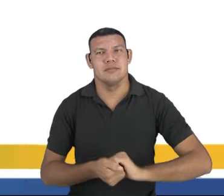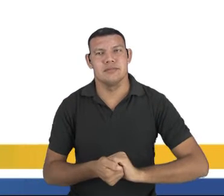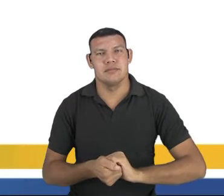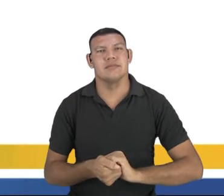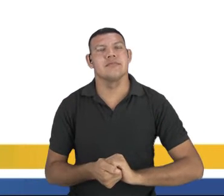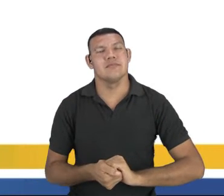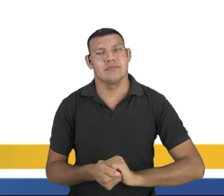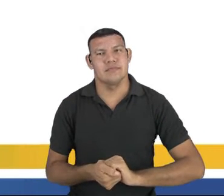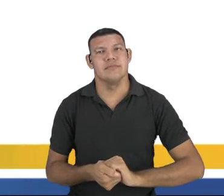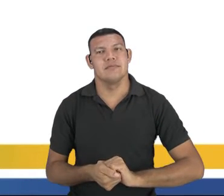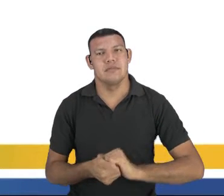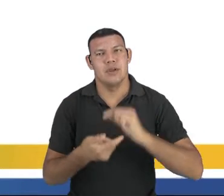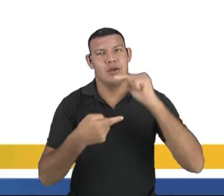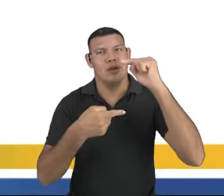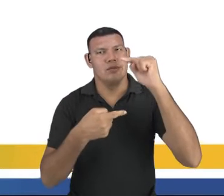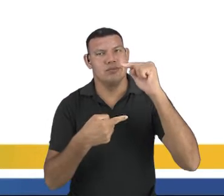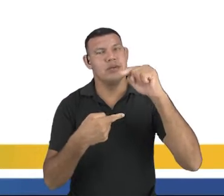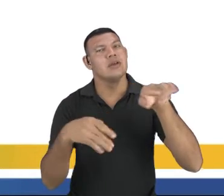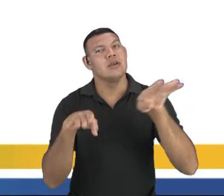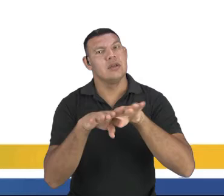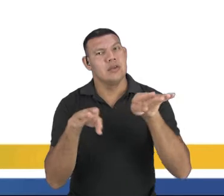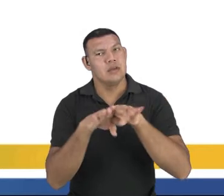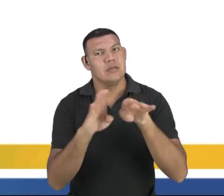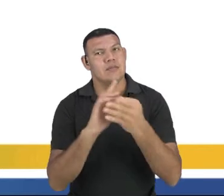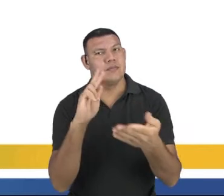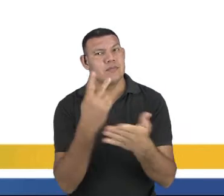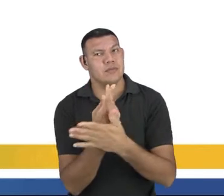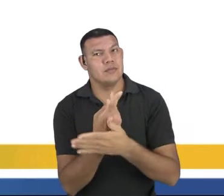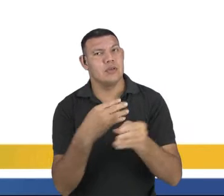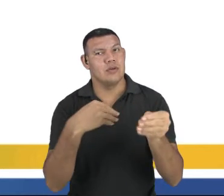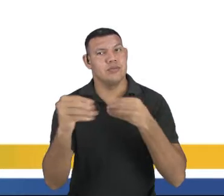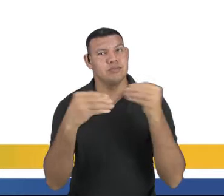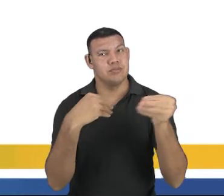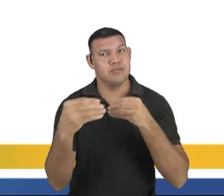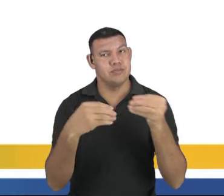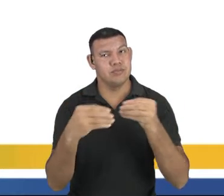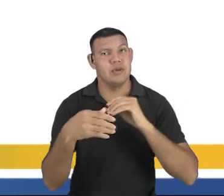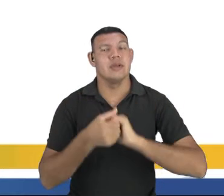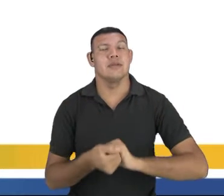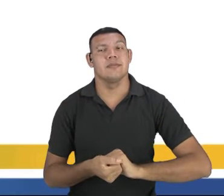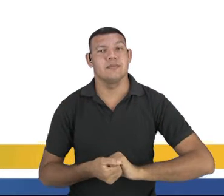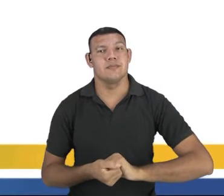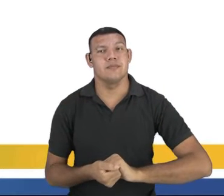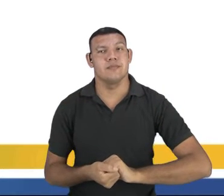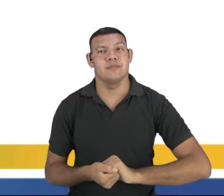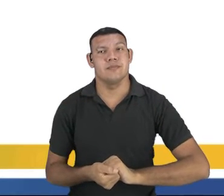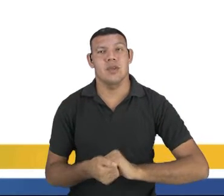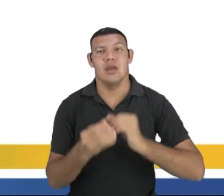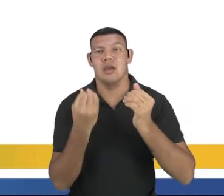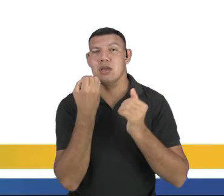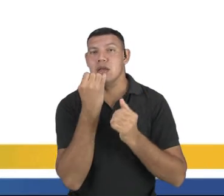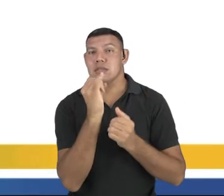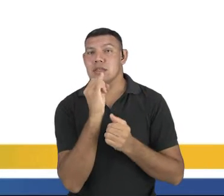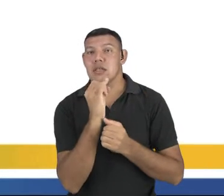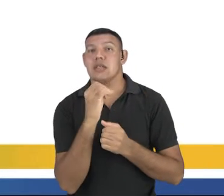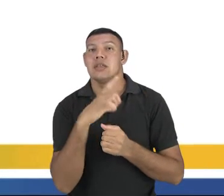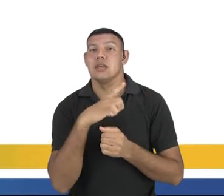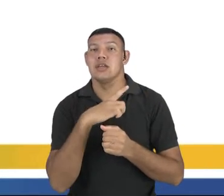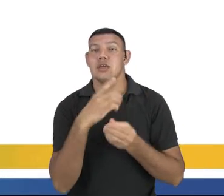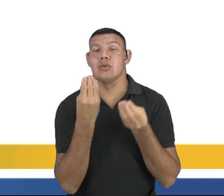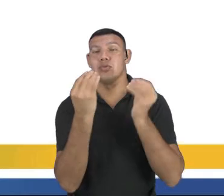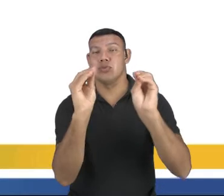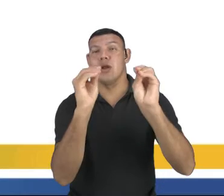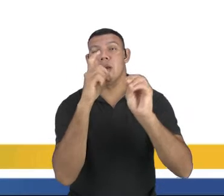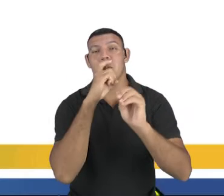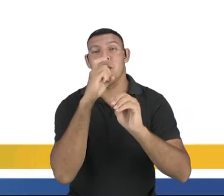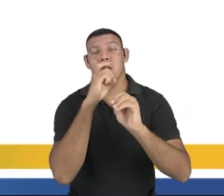a quebra da garrafa. Isso também ocorre com garrafas de plástico, né? Eu, por exemplo, quebrei muita garrafa de plástico, né, colocando no congelador. E